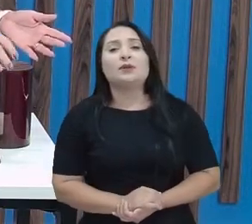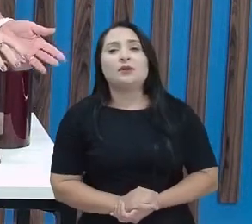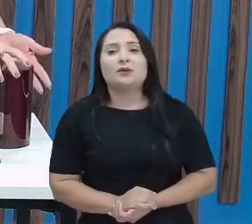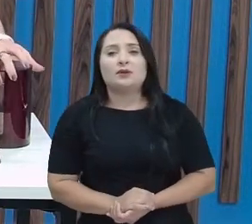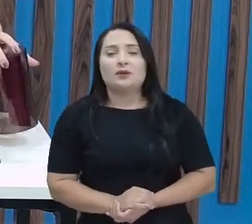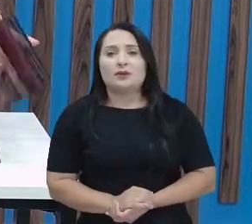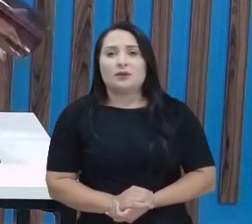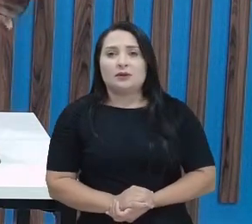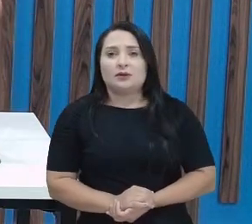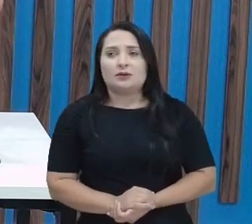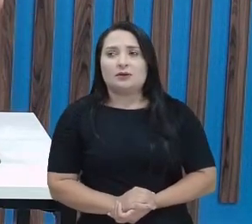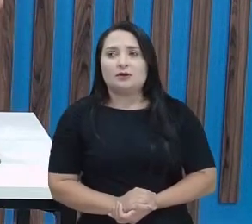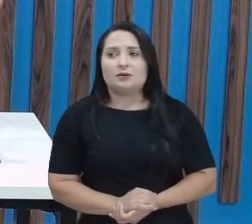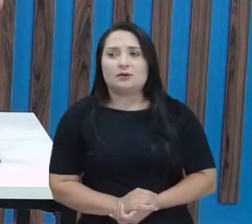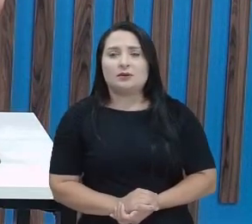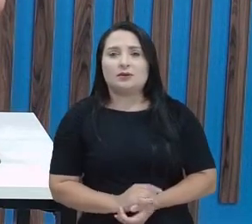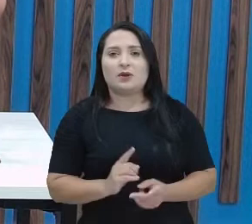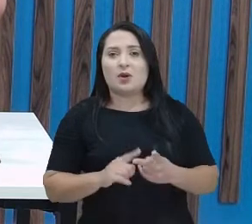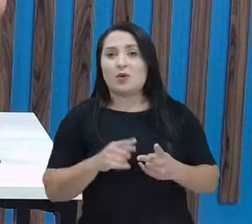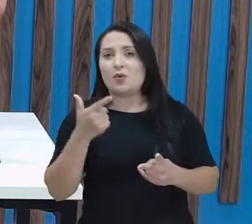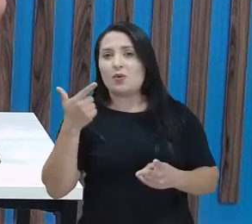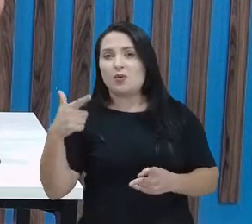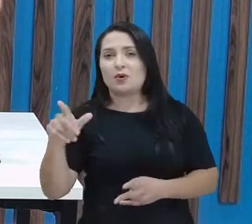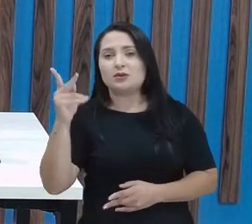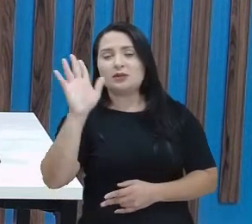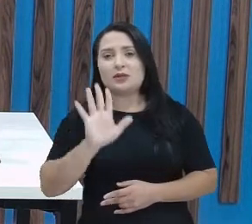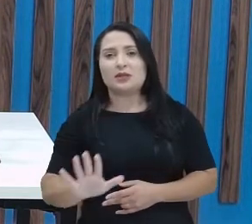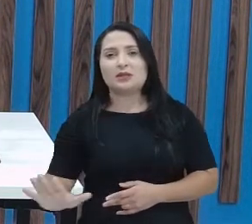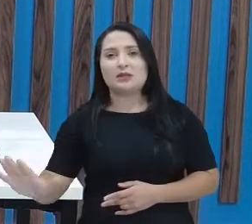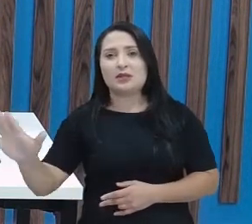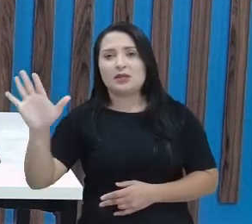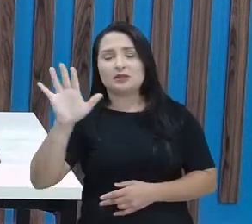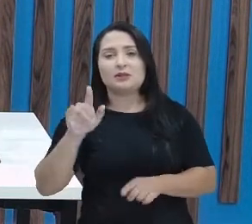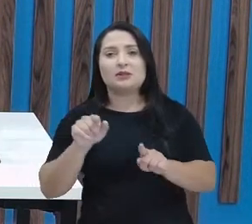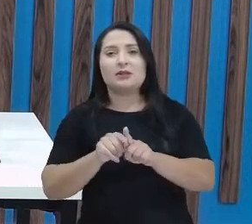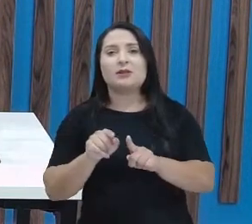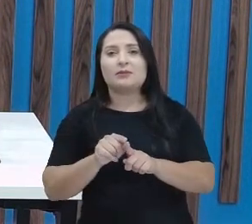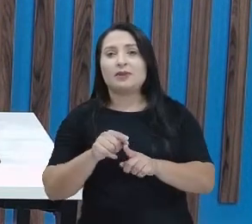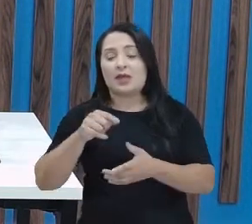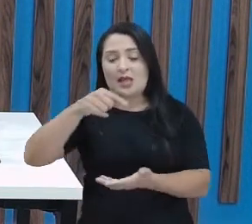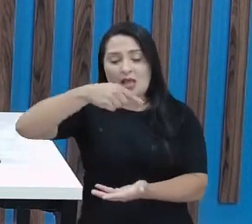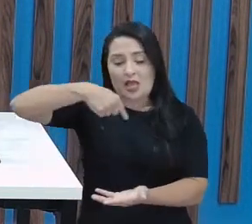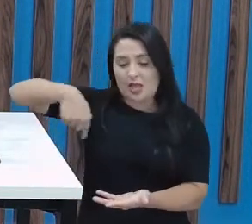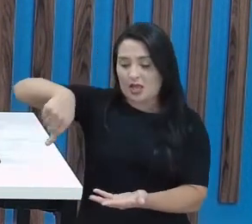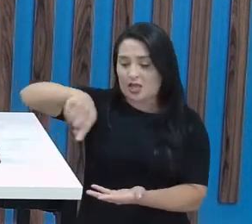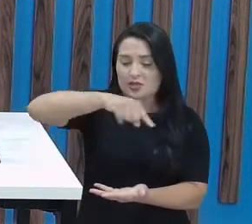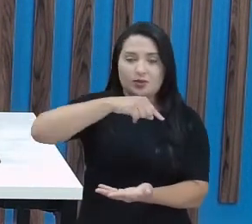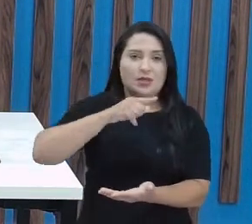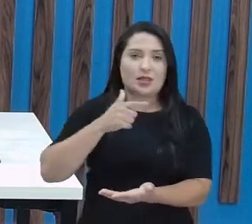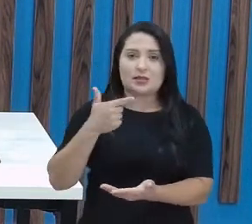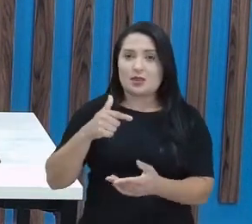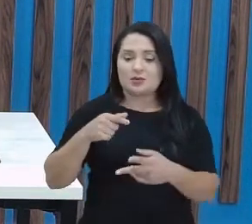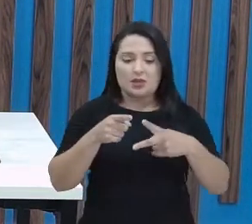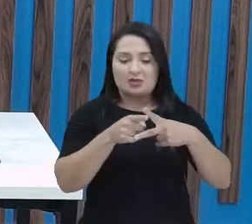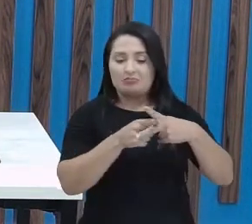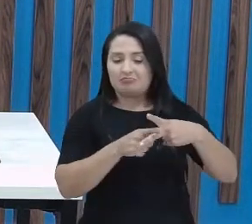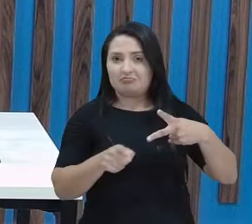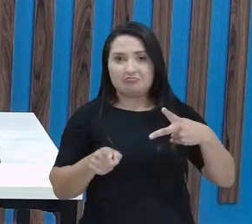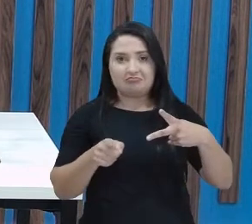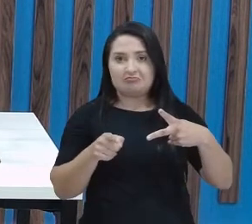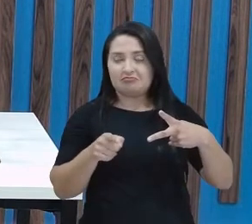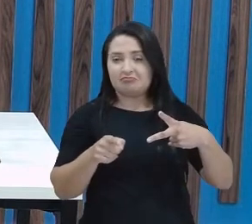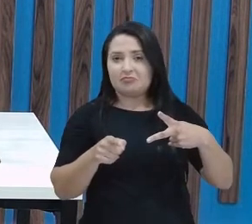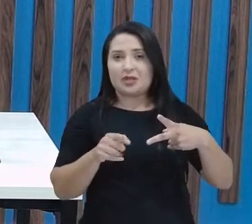essa outra figura aqui, também redonda, não tem arestas. O corpo dela, ó,